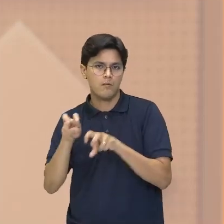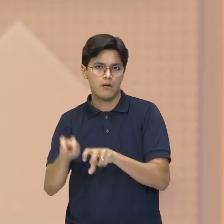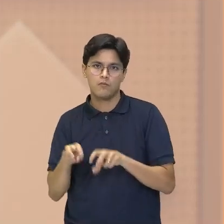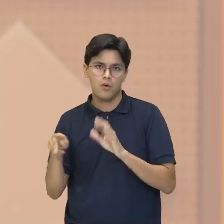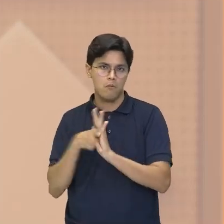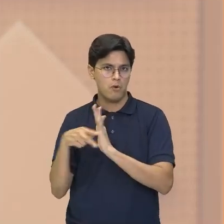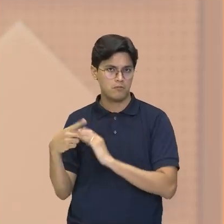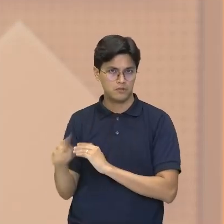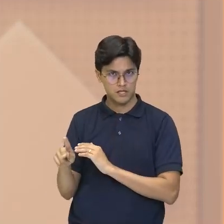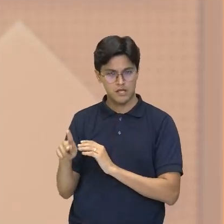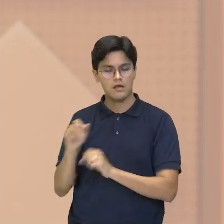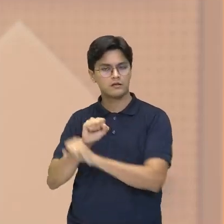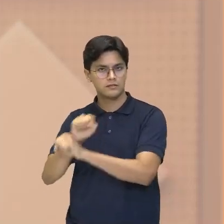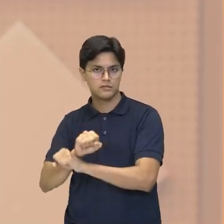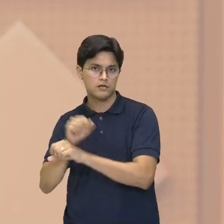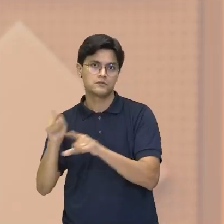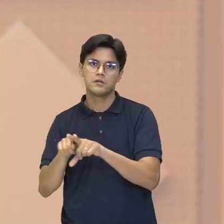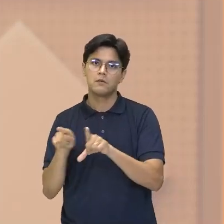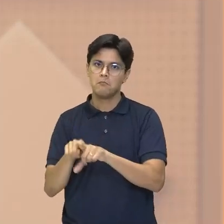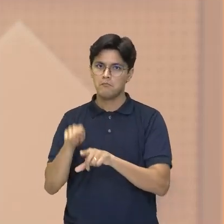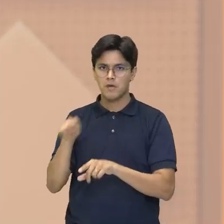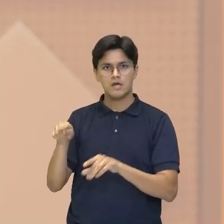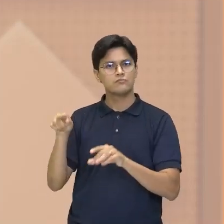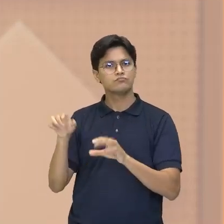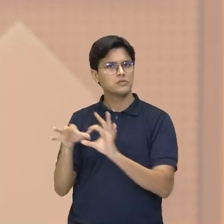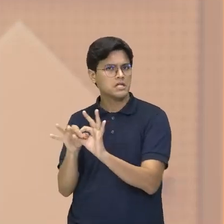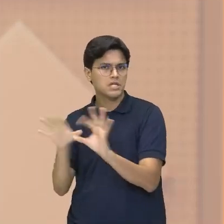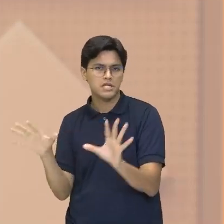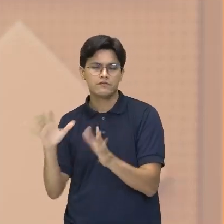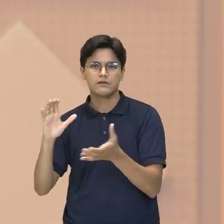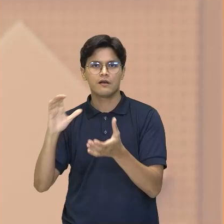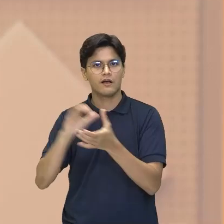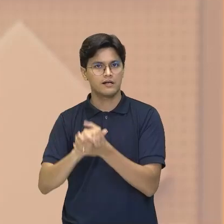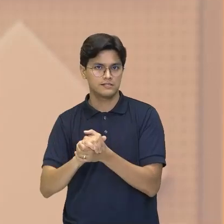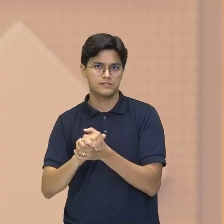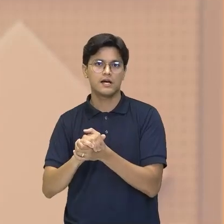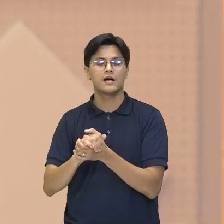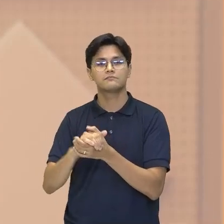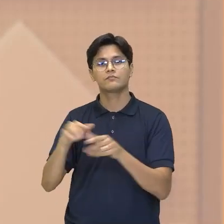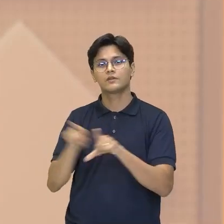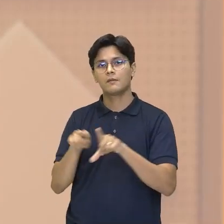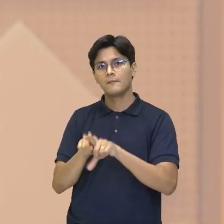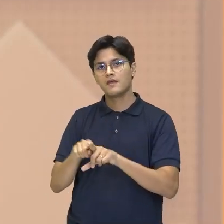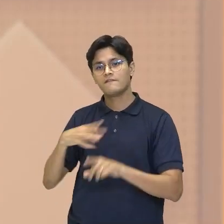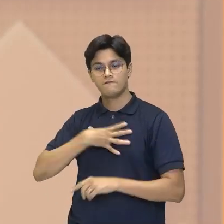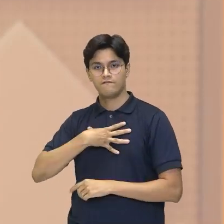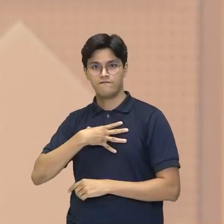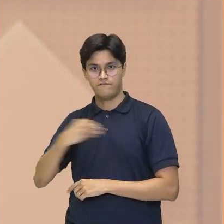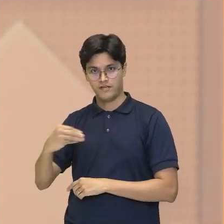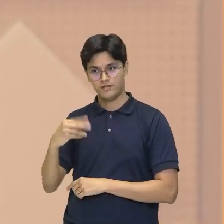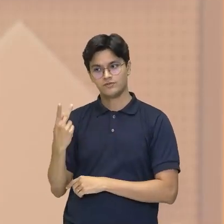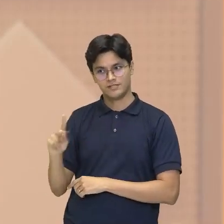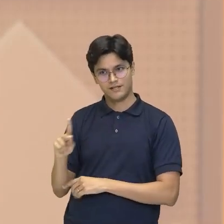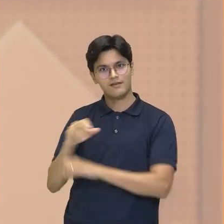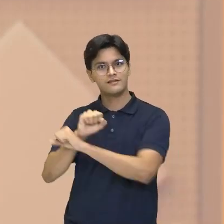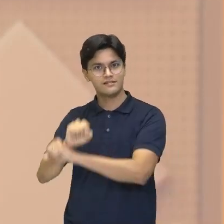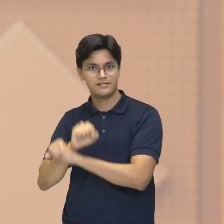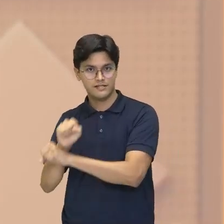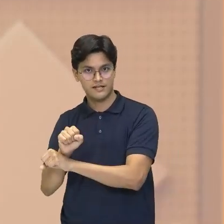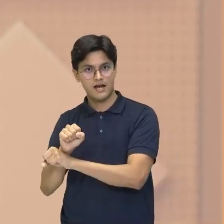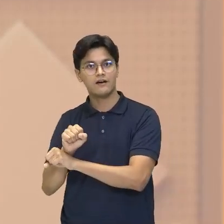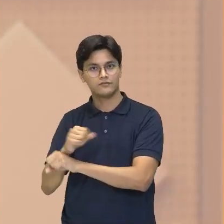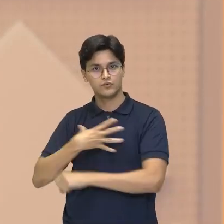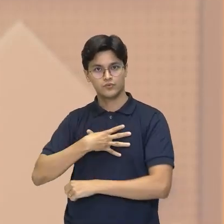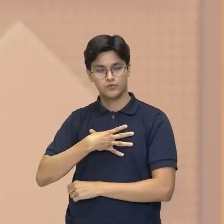Ele poderia se casar. Os filhos provenientes desses escravizados, nesse tipo de escravização na